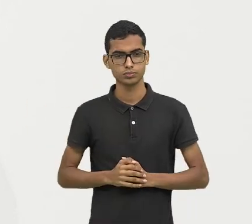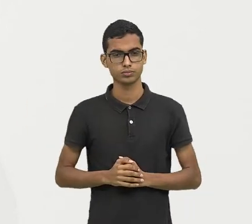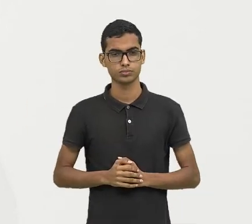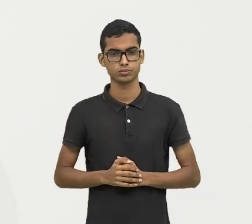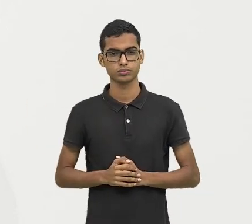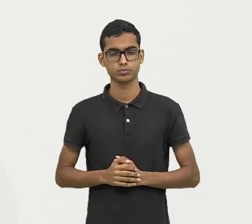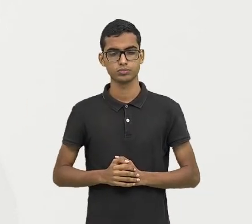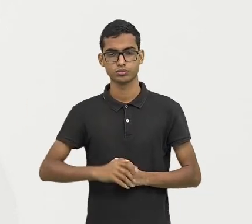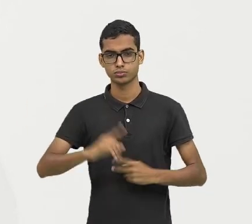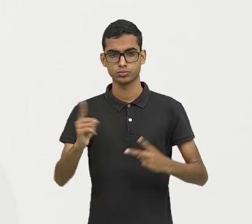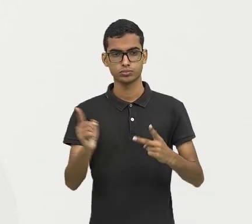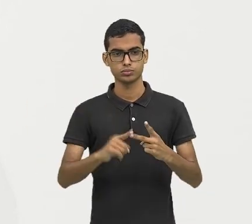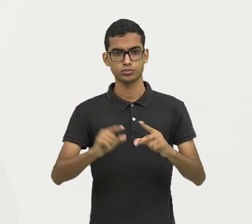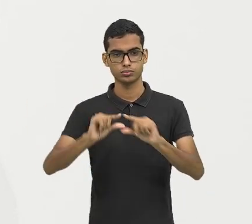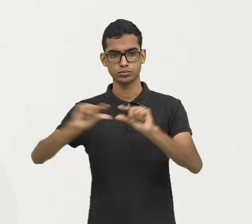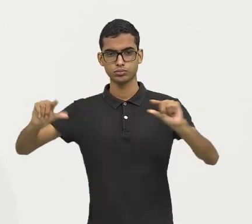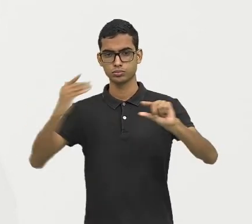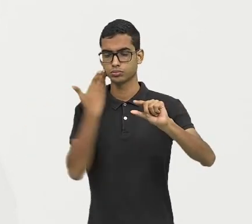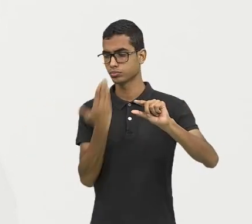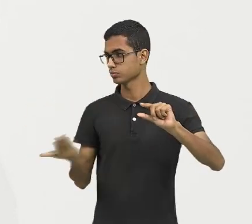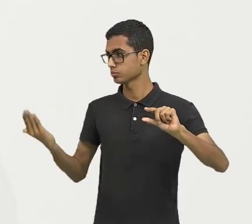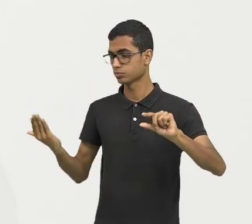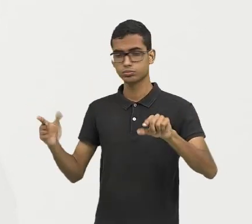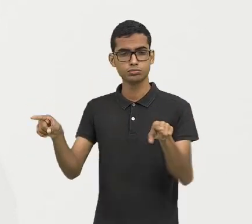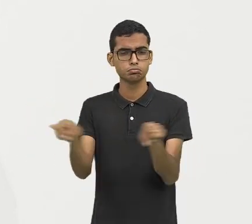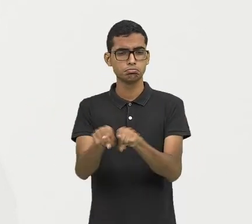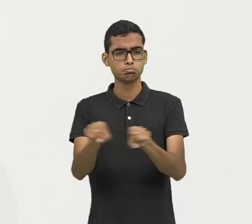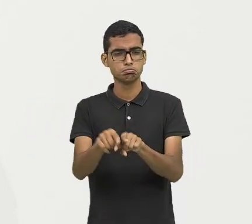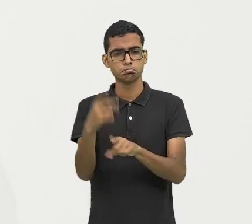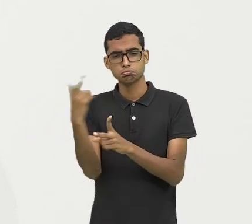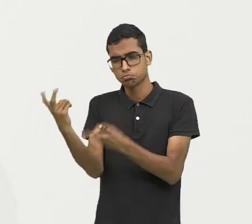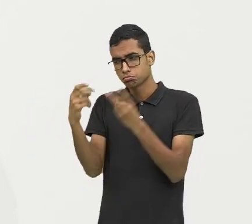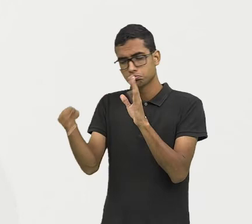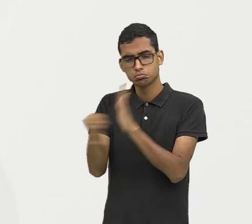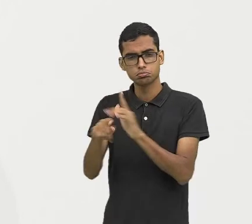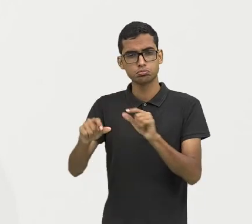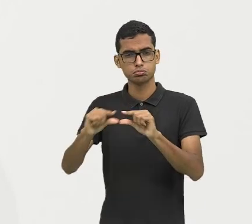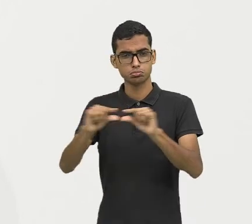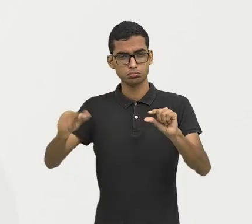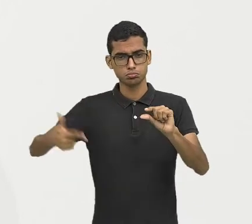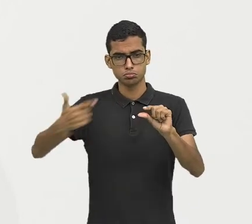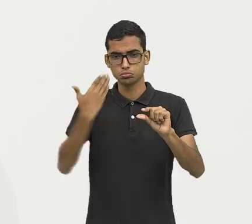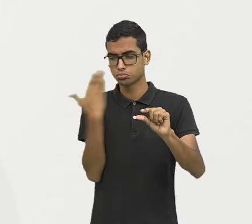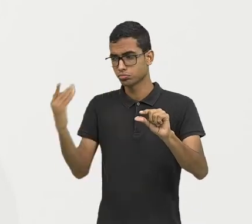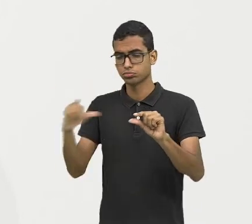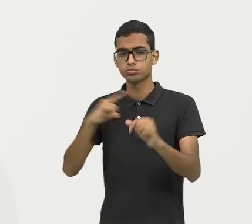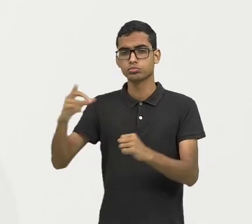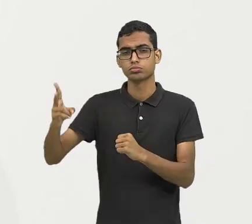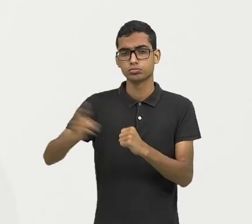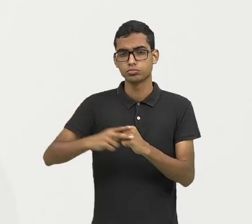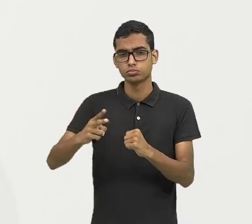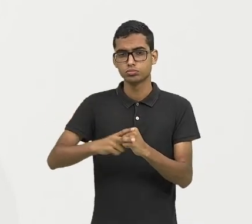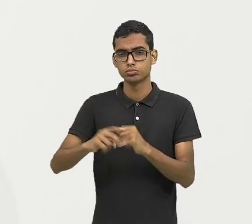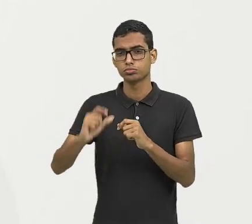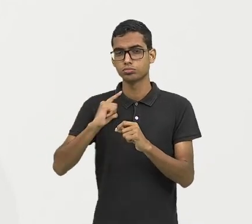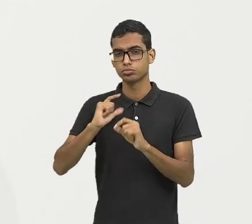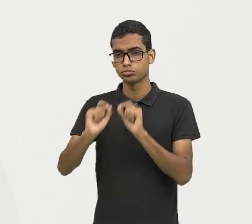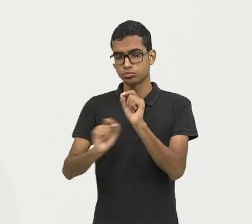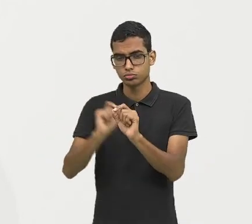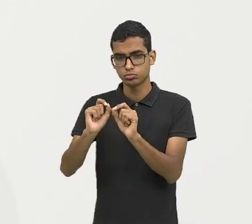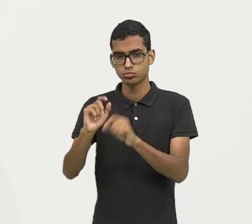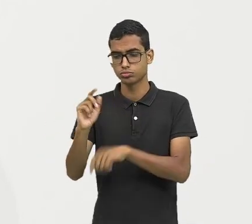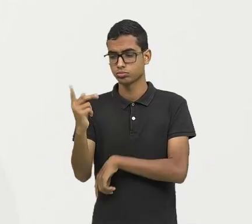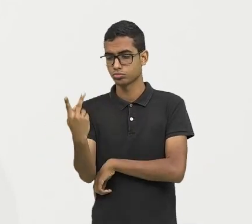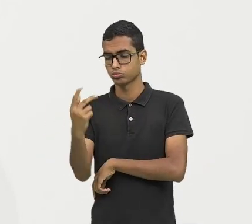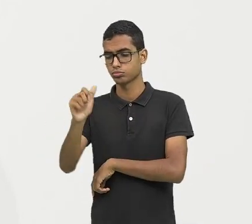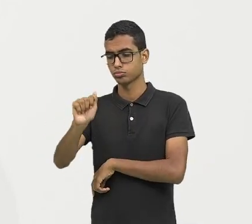E a segunda oração? Observem que na segunda oração, pessoal, eu tenho o verbo haver.